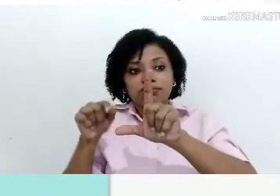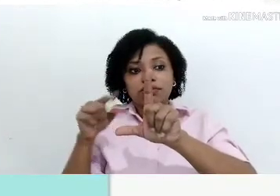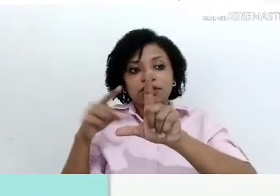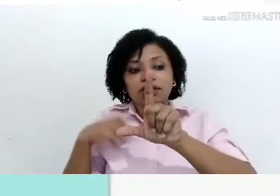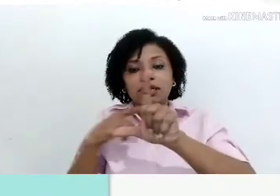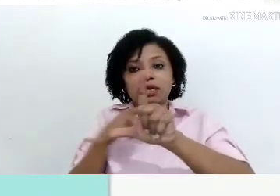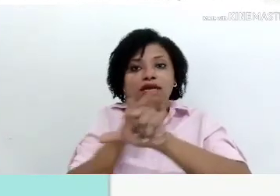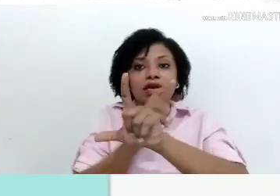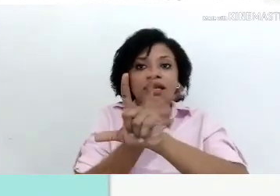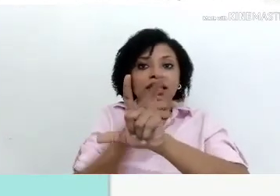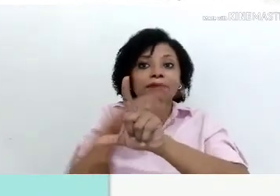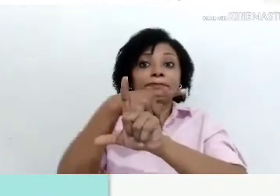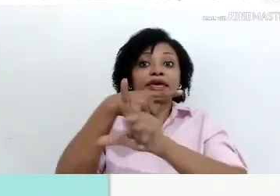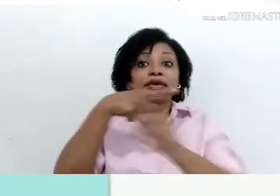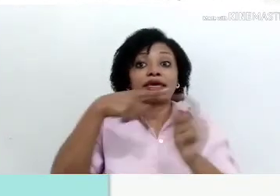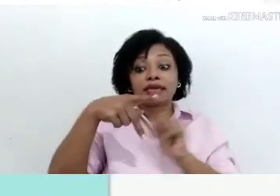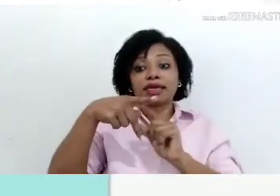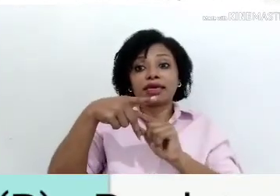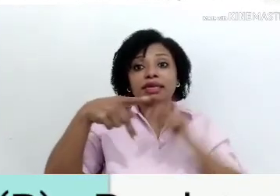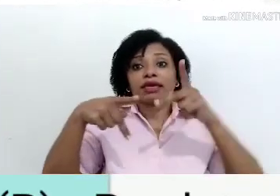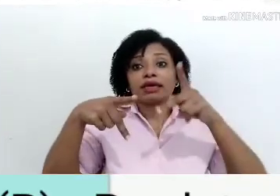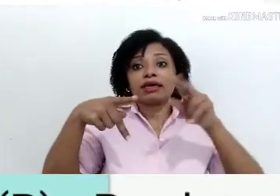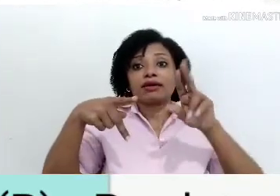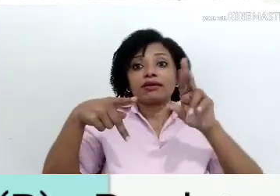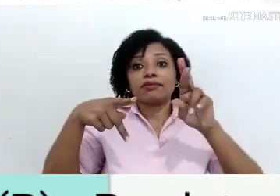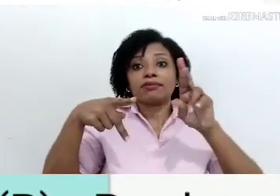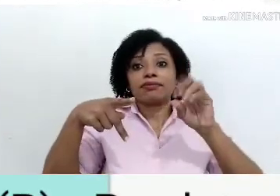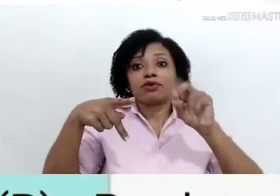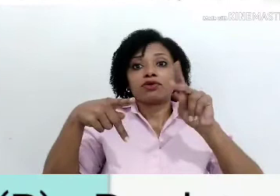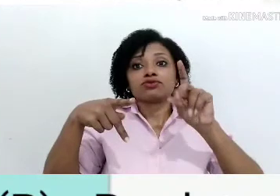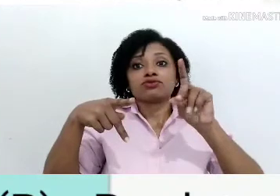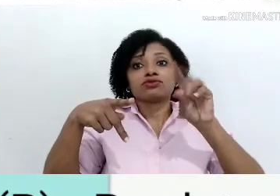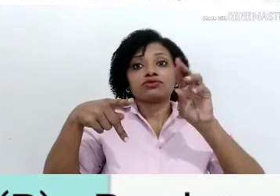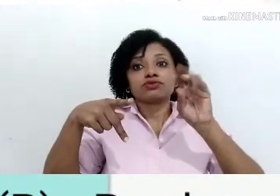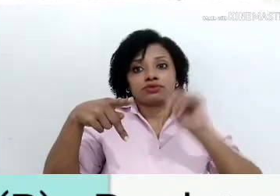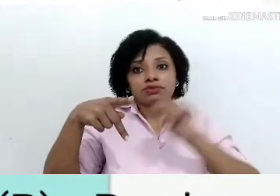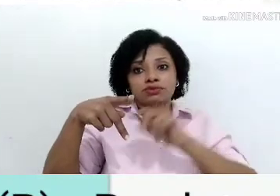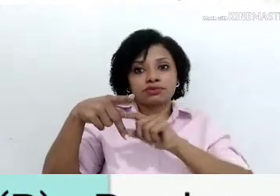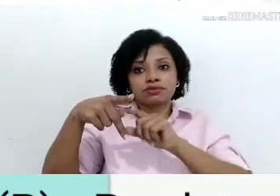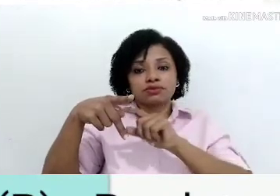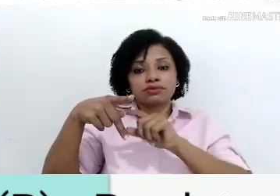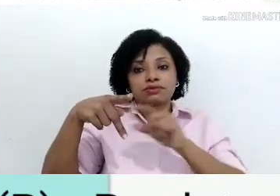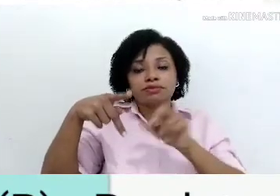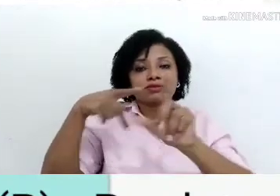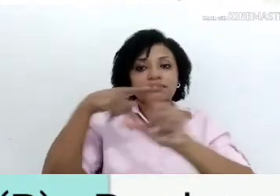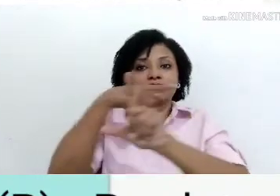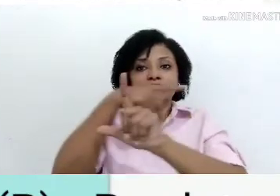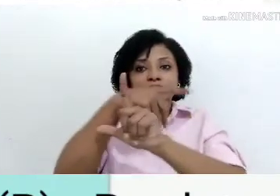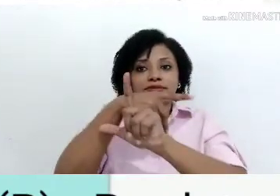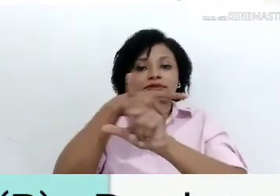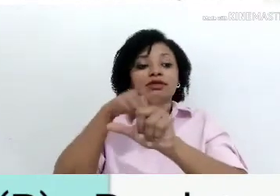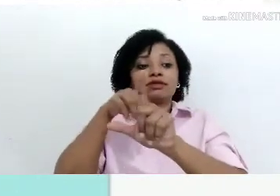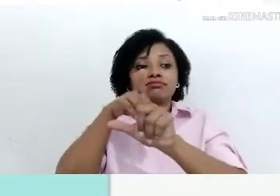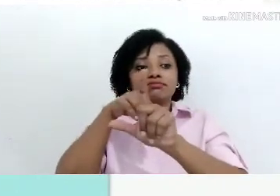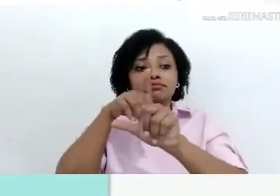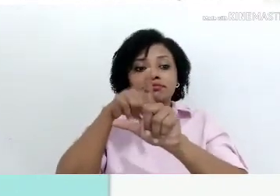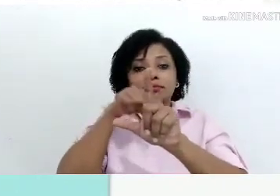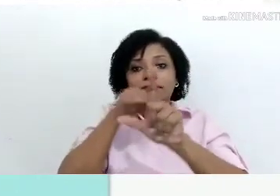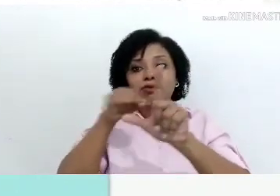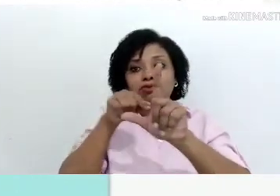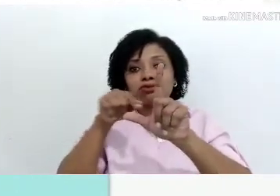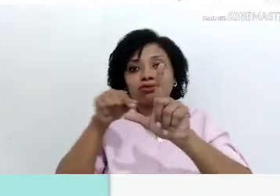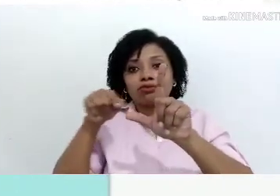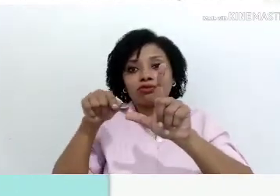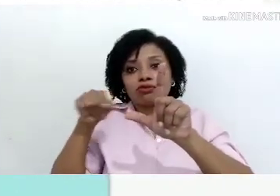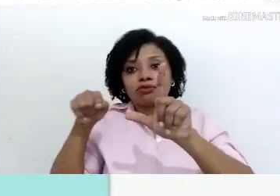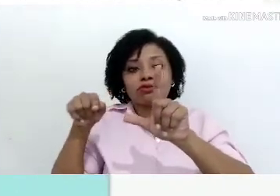aqui é o eixo da energia e esse aqui é o eixo do caminho do processo da reação ao longo do tempo.